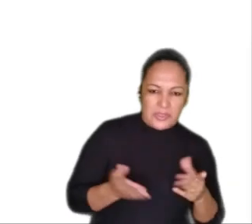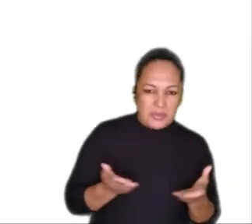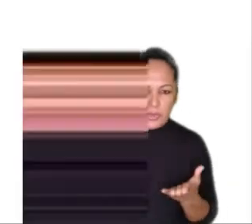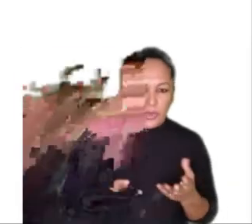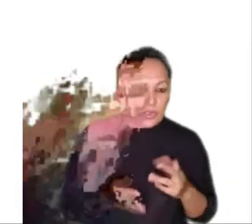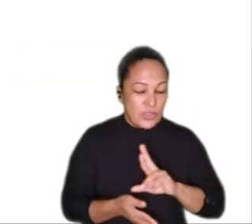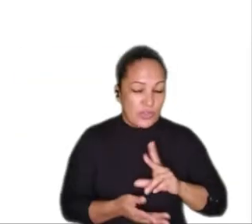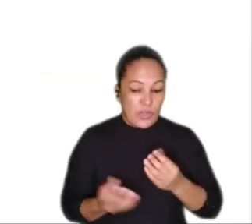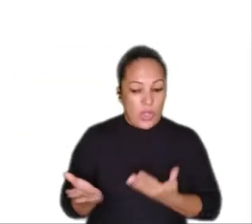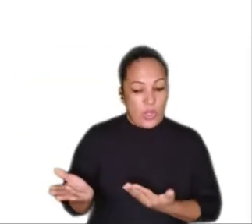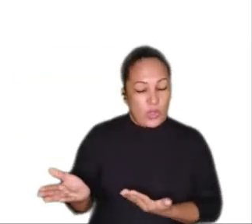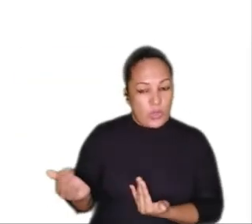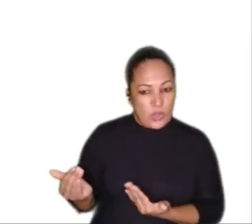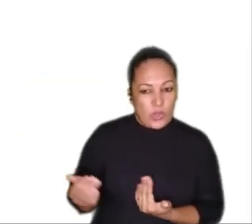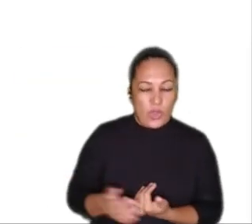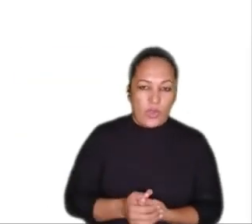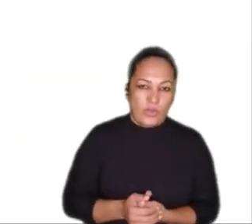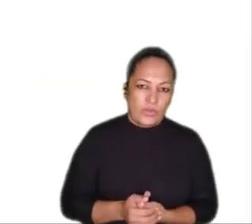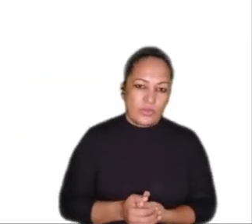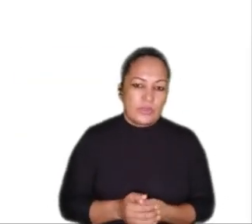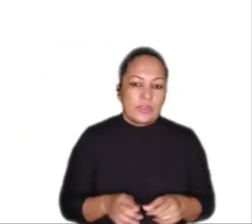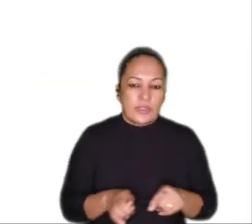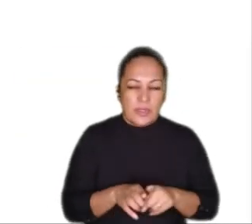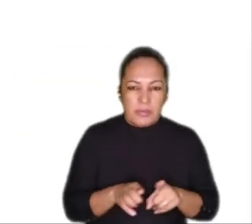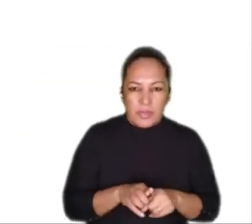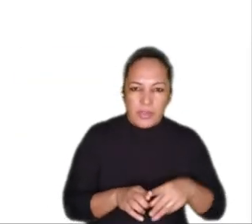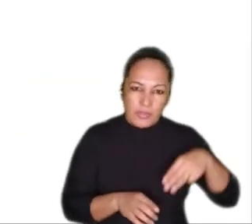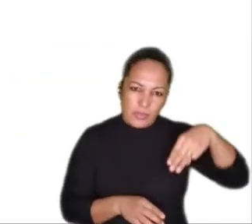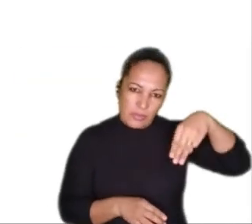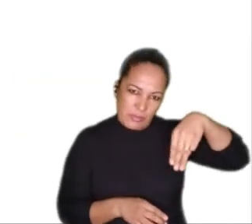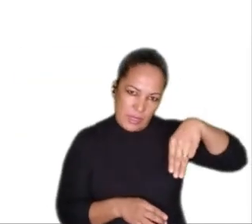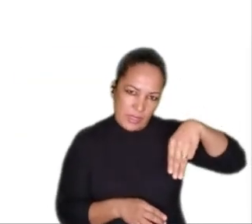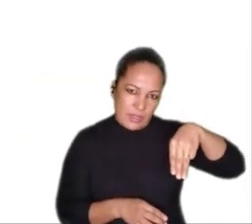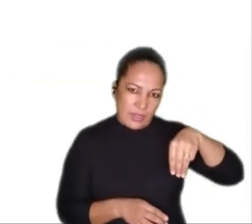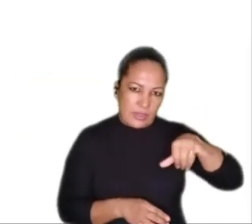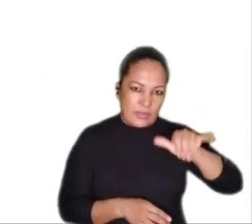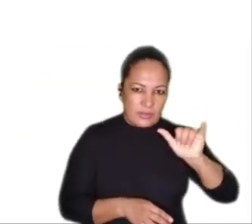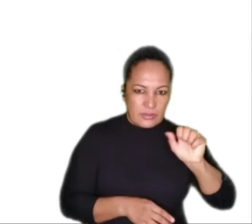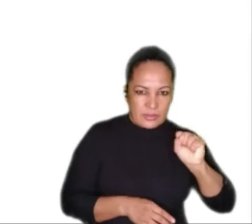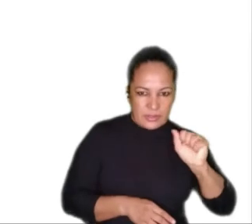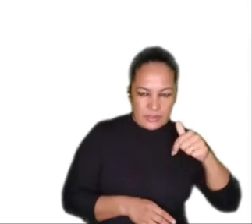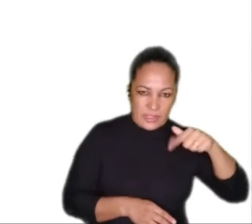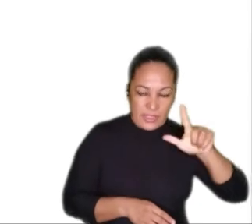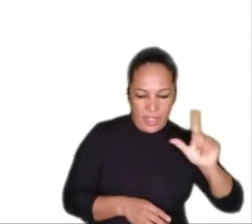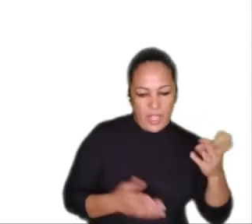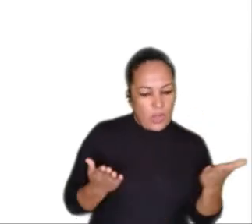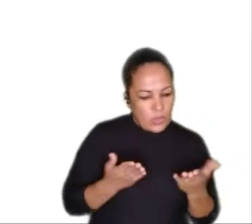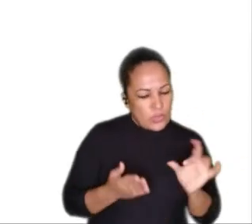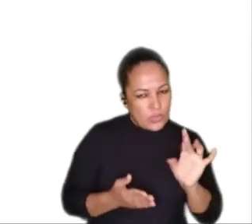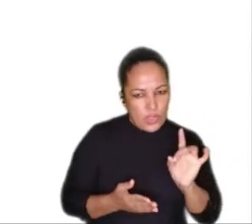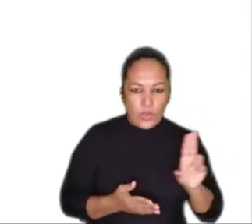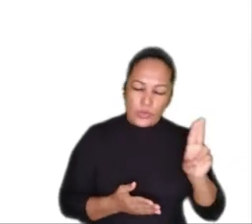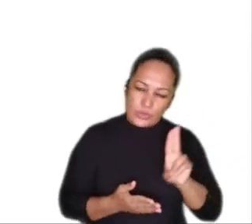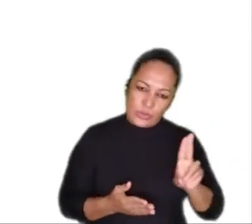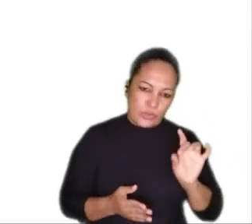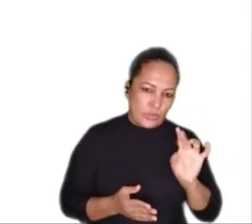desktop, não era web assim. Aí depois eu fui para o MySQL e aí tenho usado o MySQL. Por isso